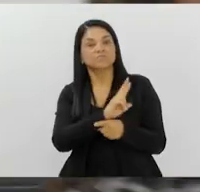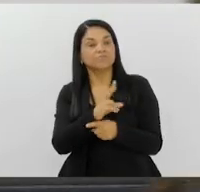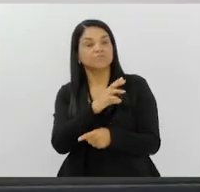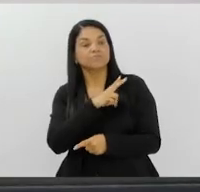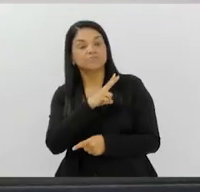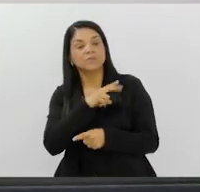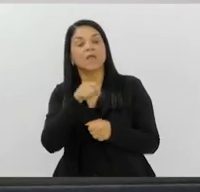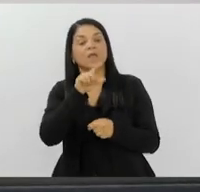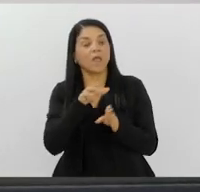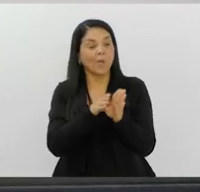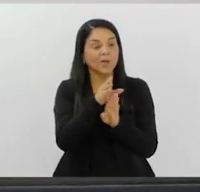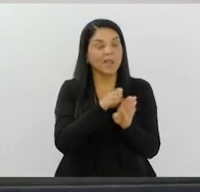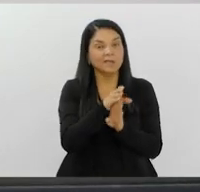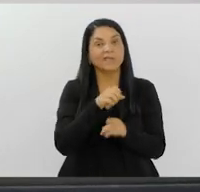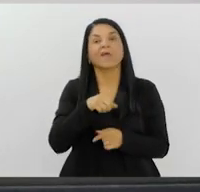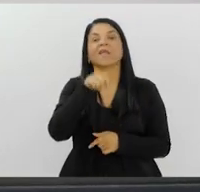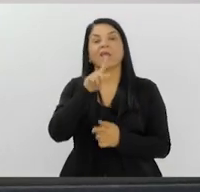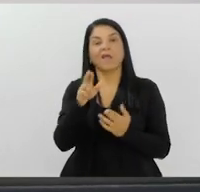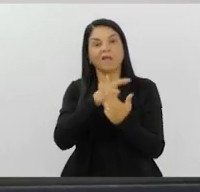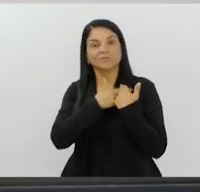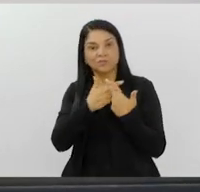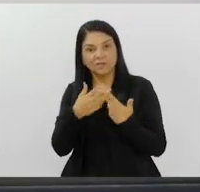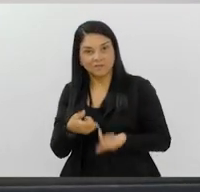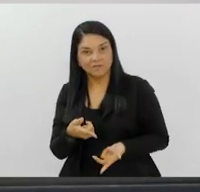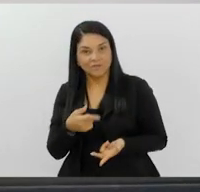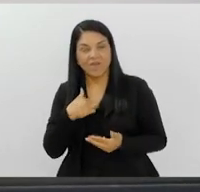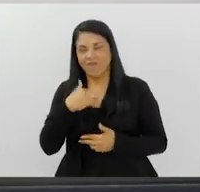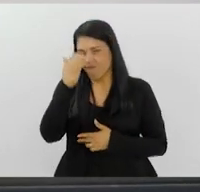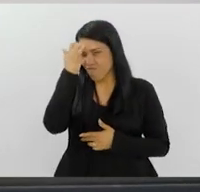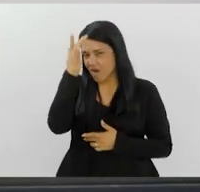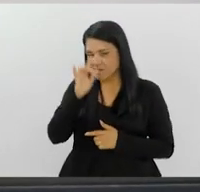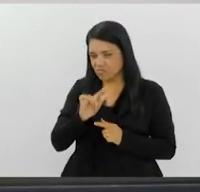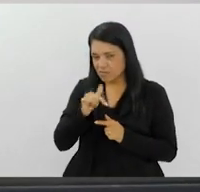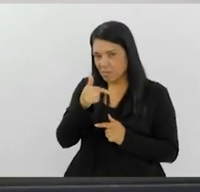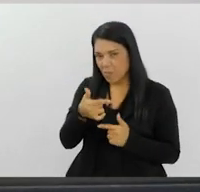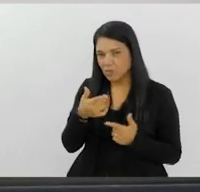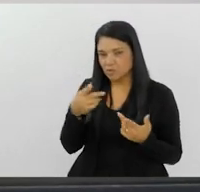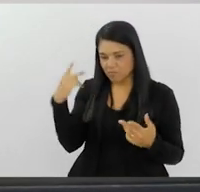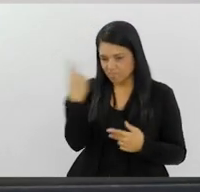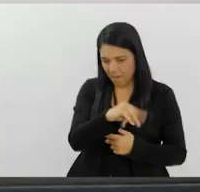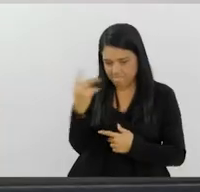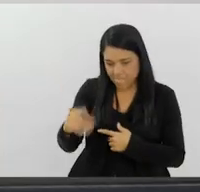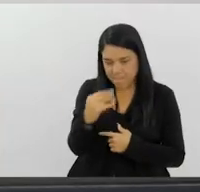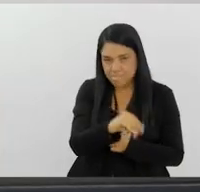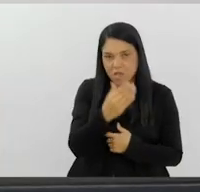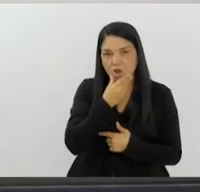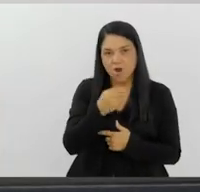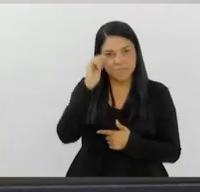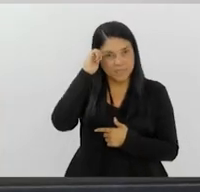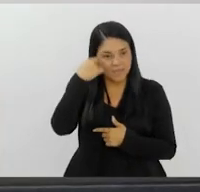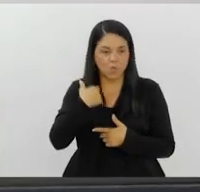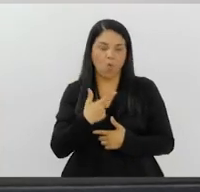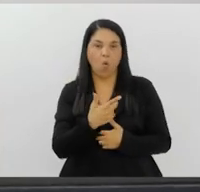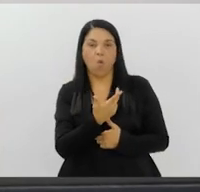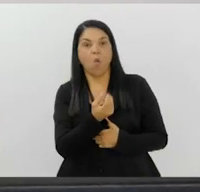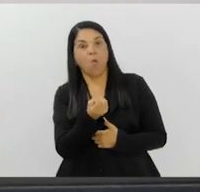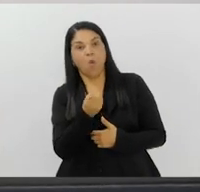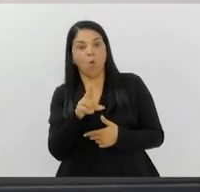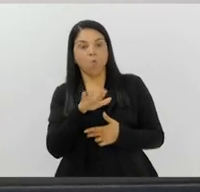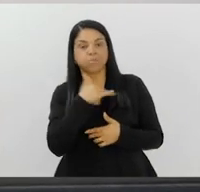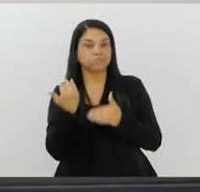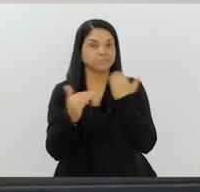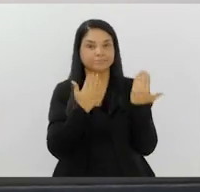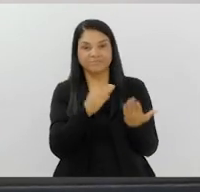quem é que orienta quem é que é responsável é muito fácil depois que barbarizam que espancaram que mataram alguém lavar as mãos e dizer